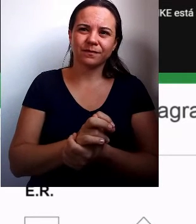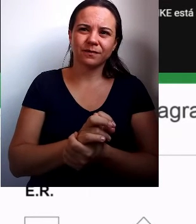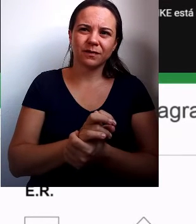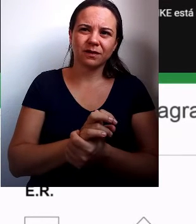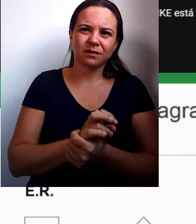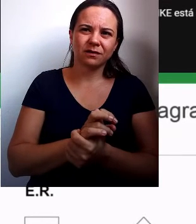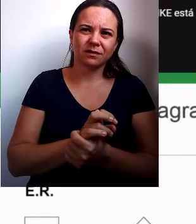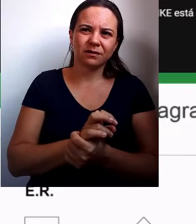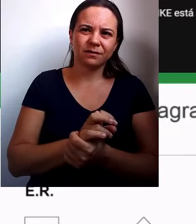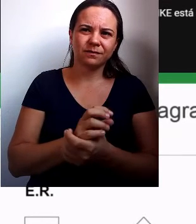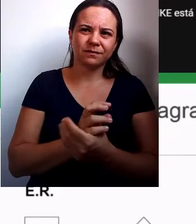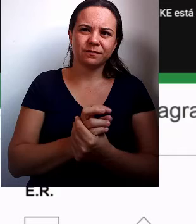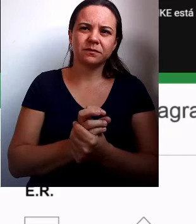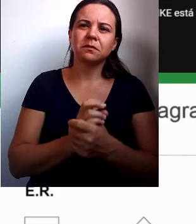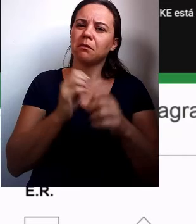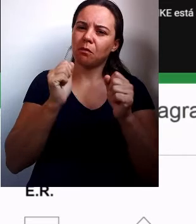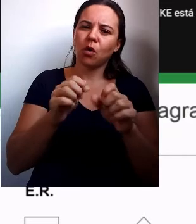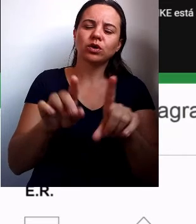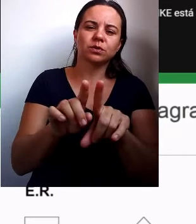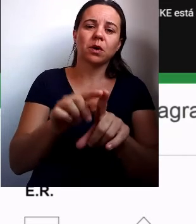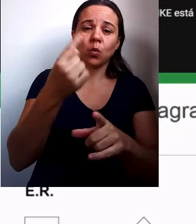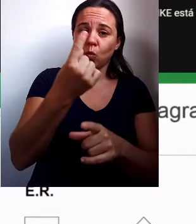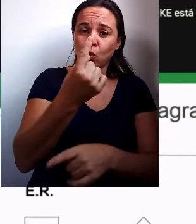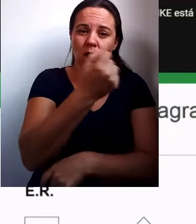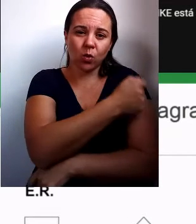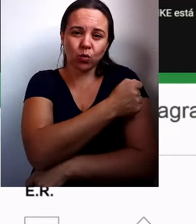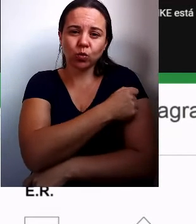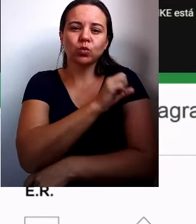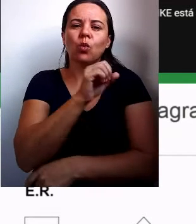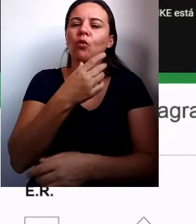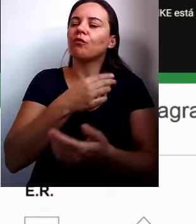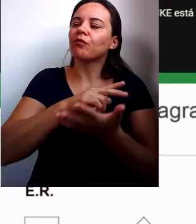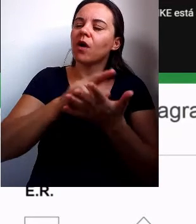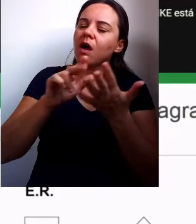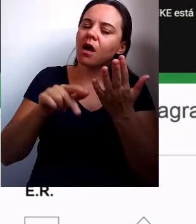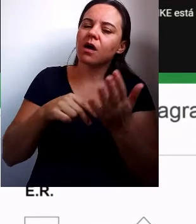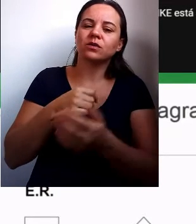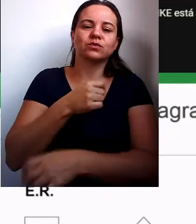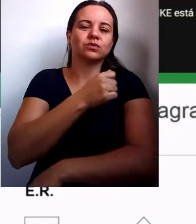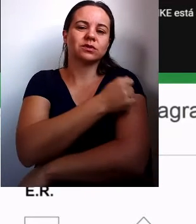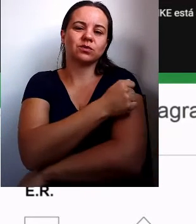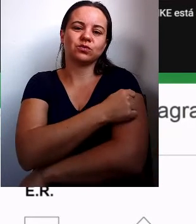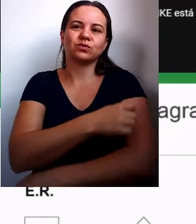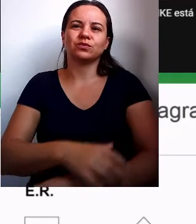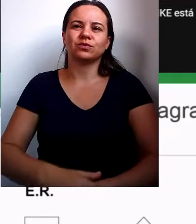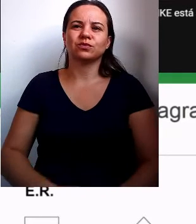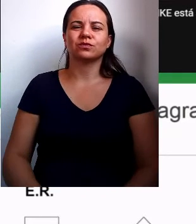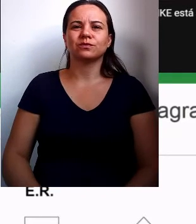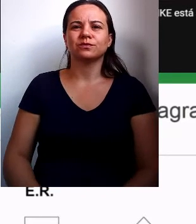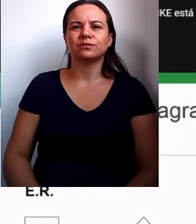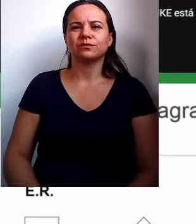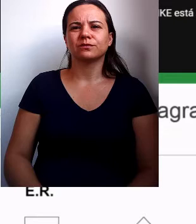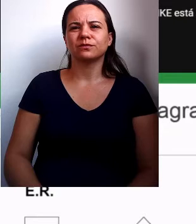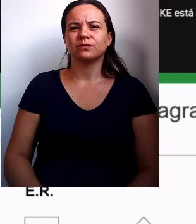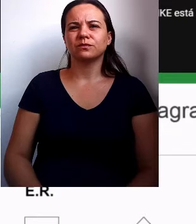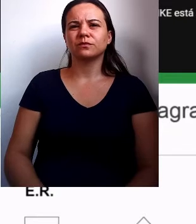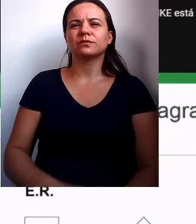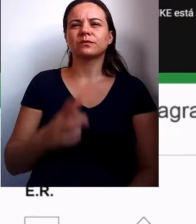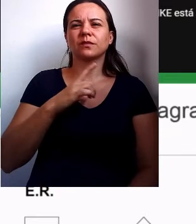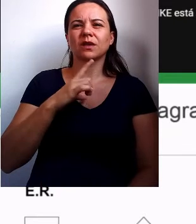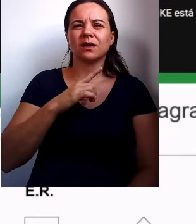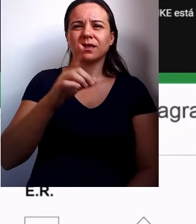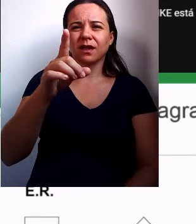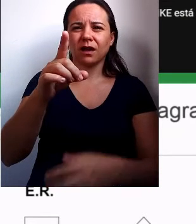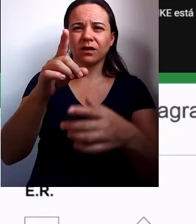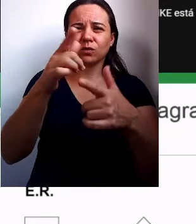pode ser executado por um aluno ou por inúmeros alunos, né? Daí também nós temos nosso gráfico UML,